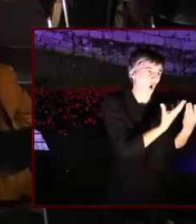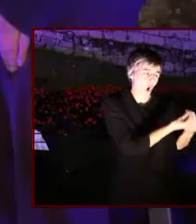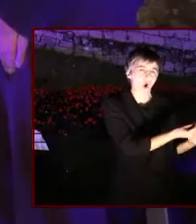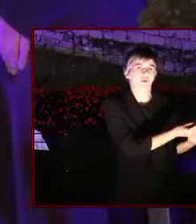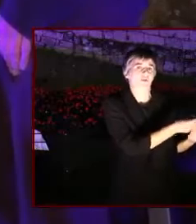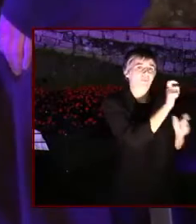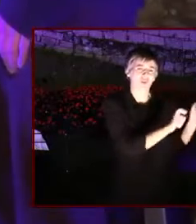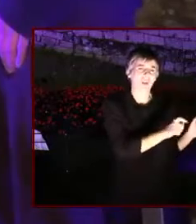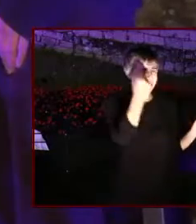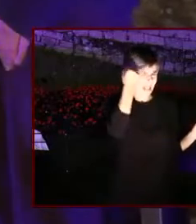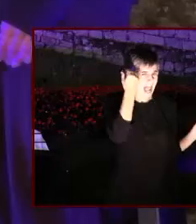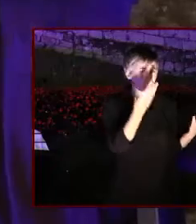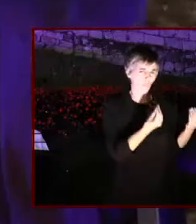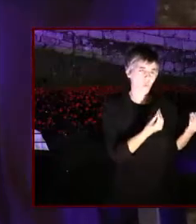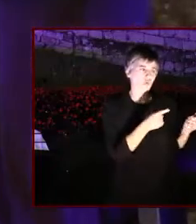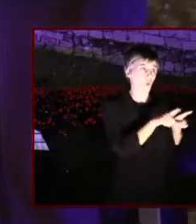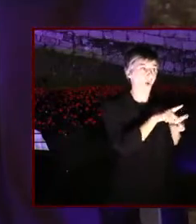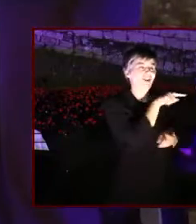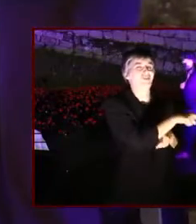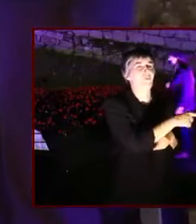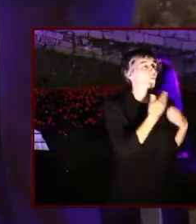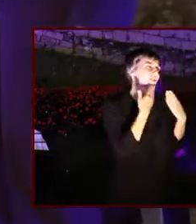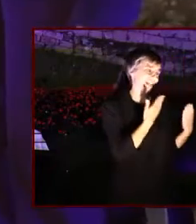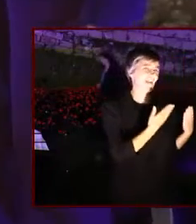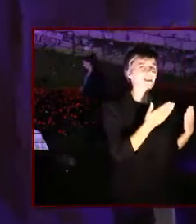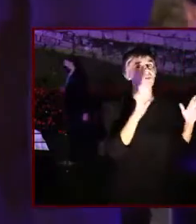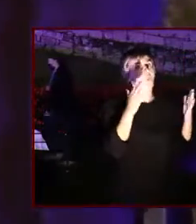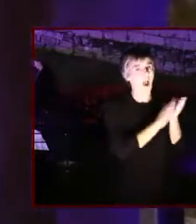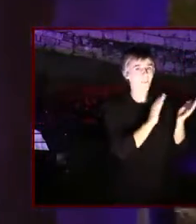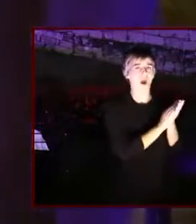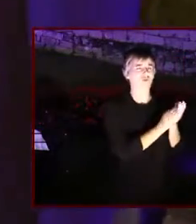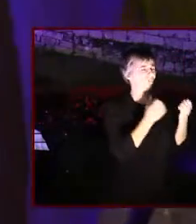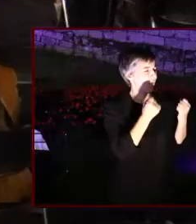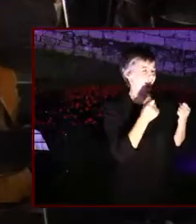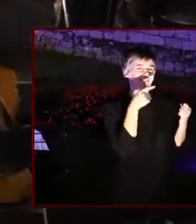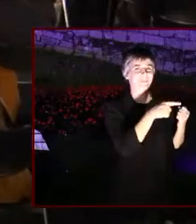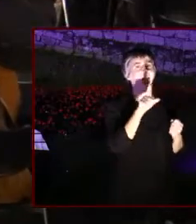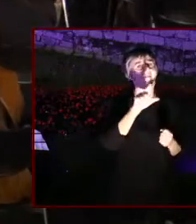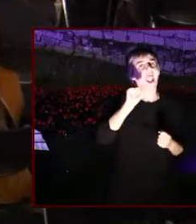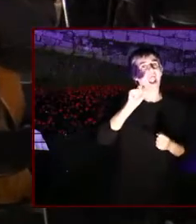Moitísimas grazas e un fortísimo aplauso para Lau.